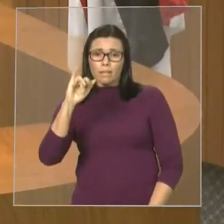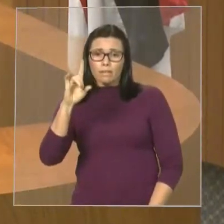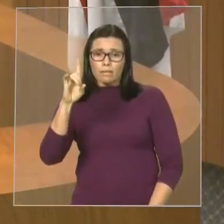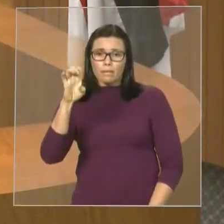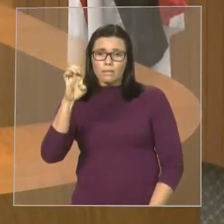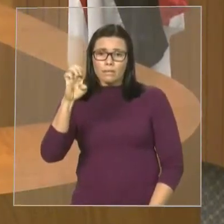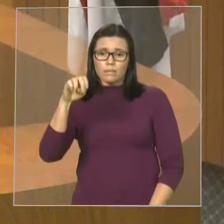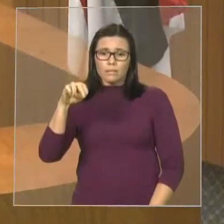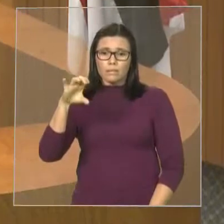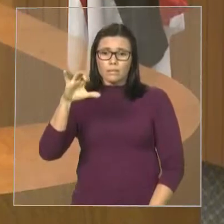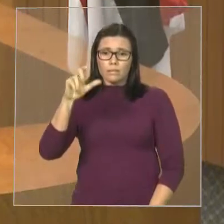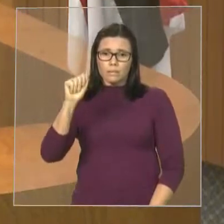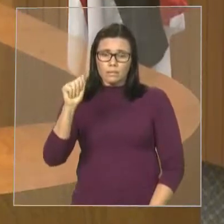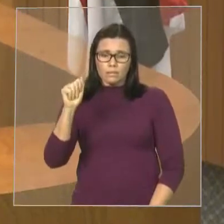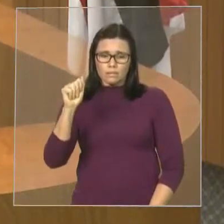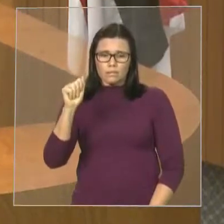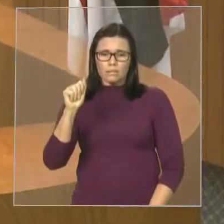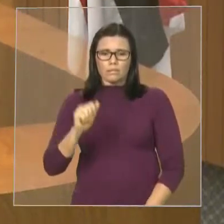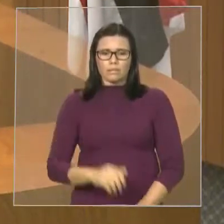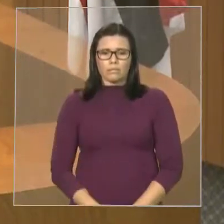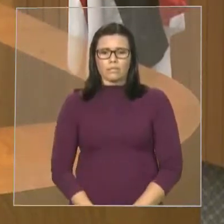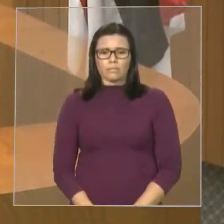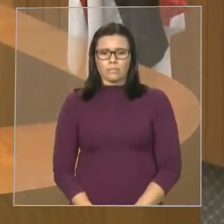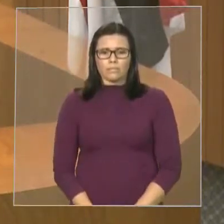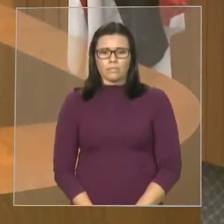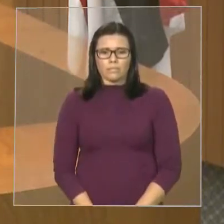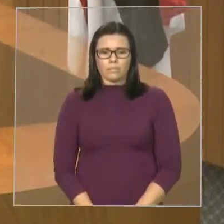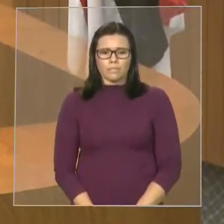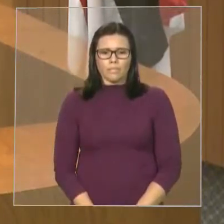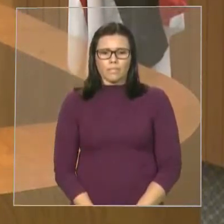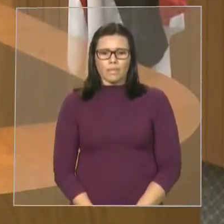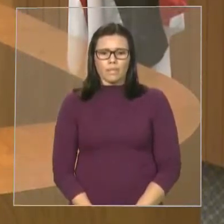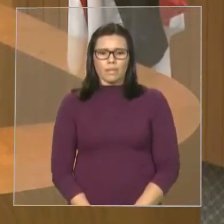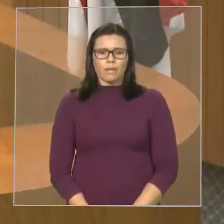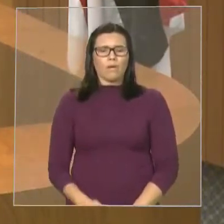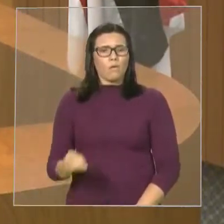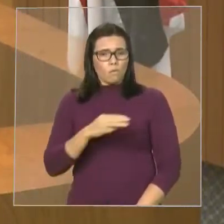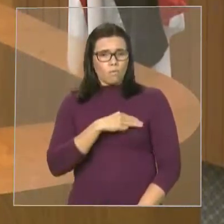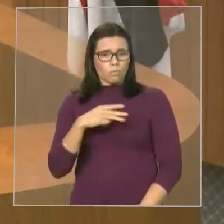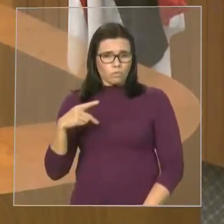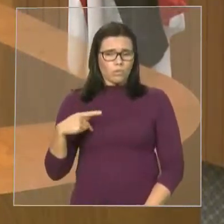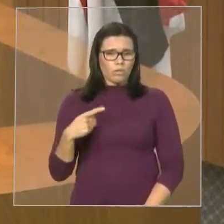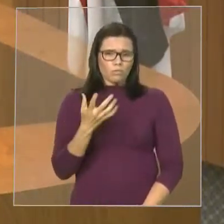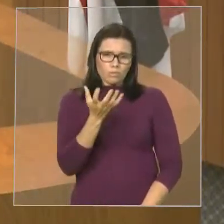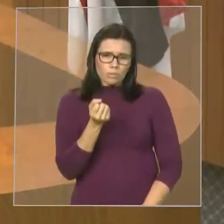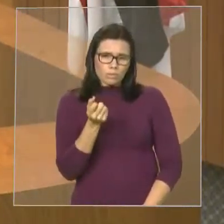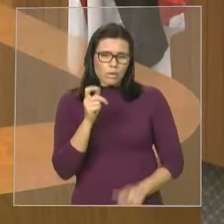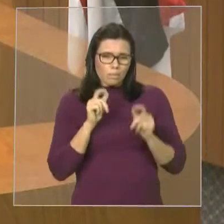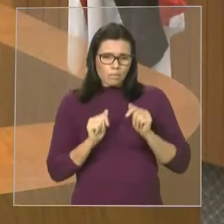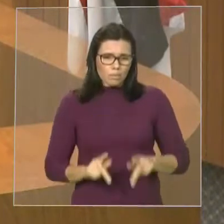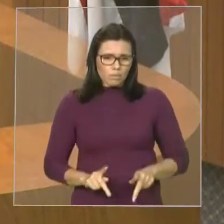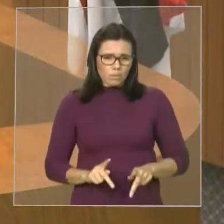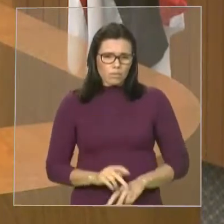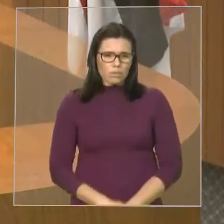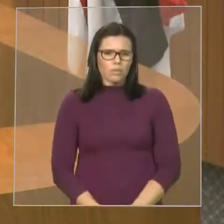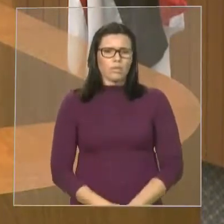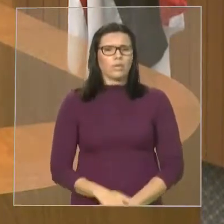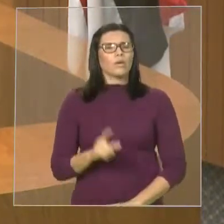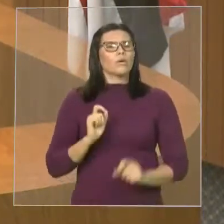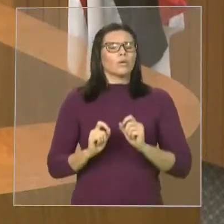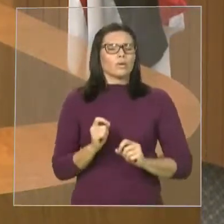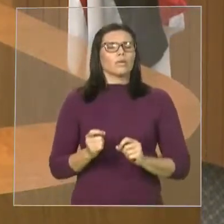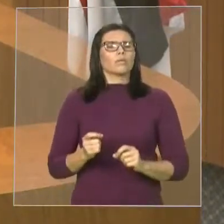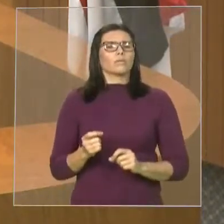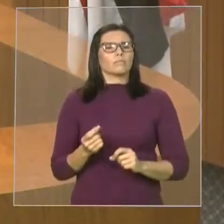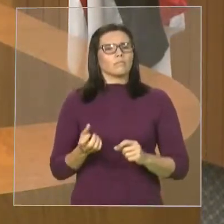é uma recomendação da época do então Ministério da Previdência Social para que seja designado na lei de criação dos